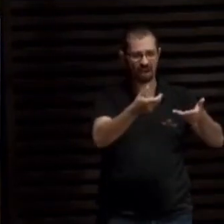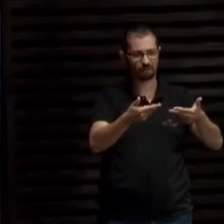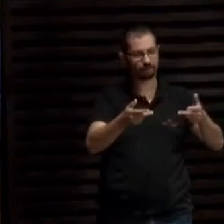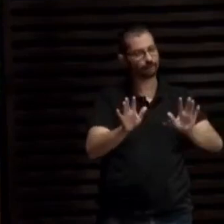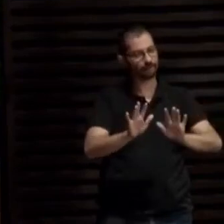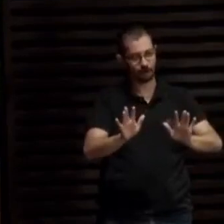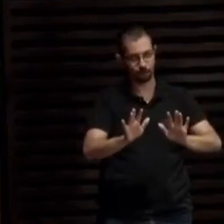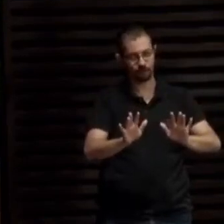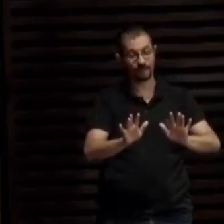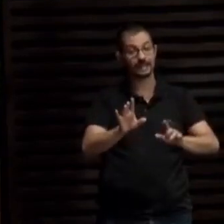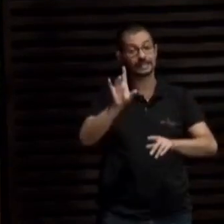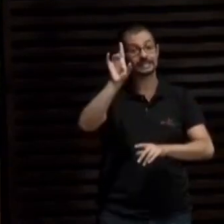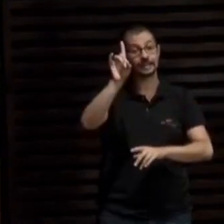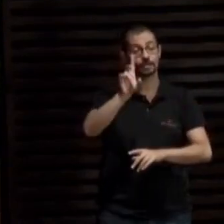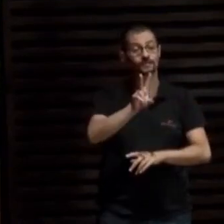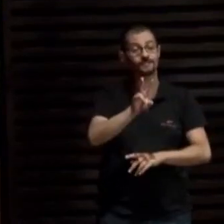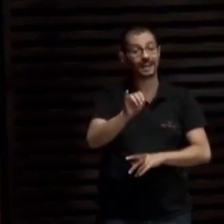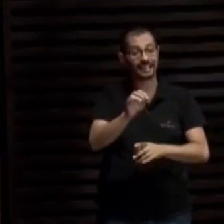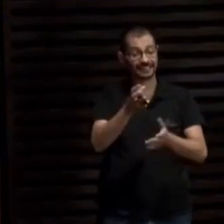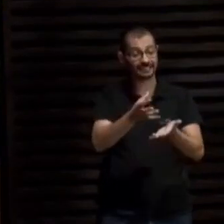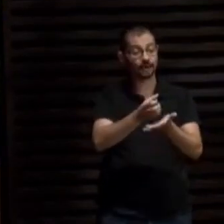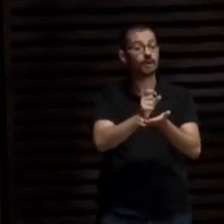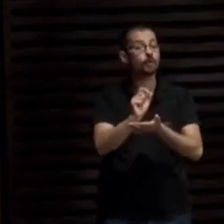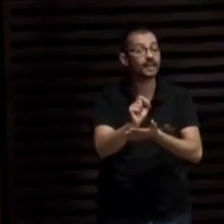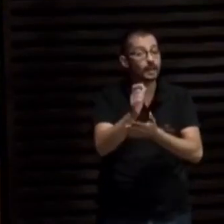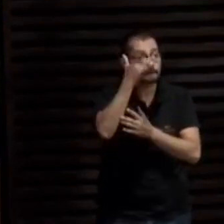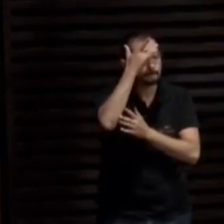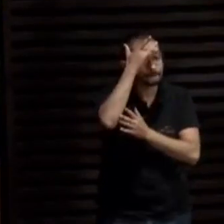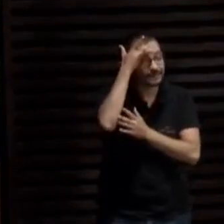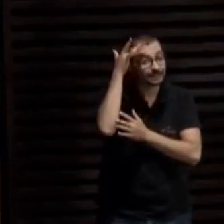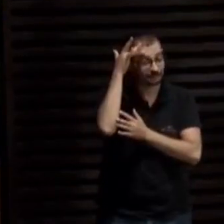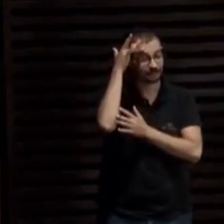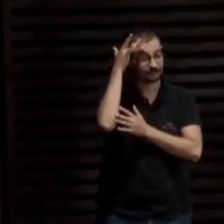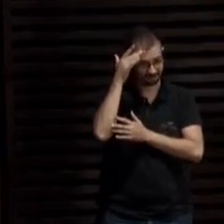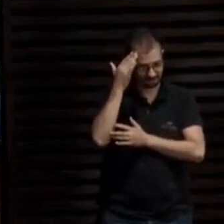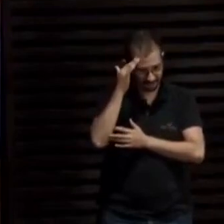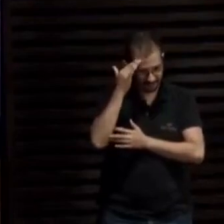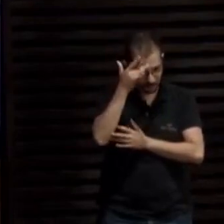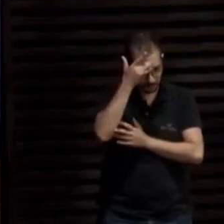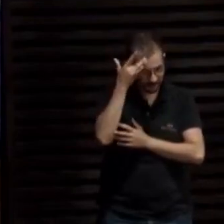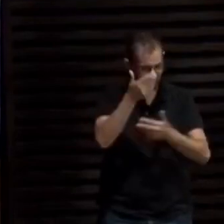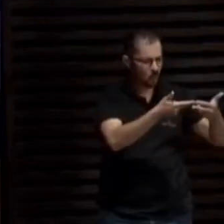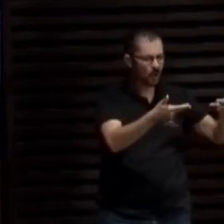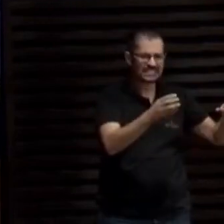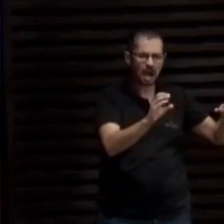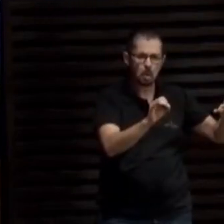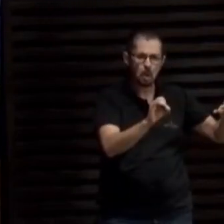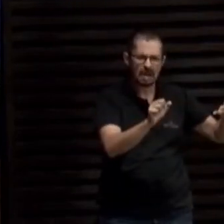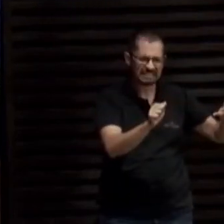envolvimento dele é por salvar gente. Os seus. Então, essa